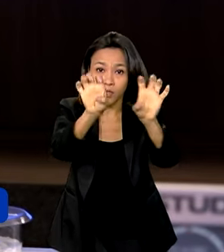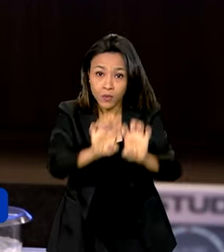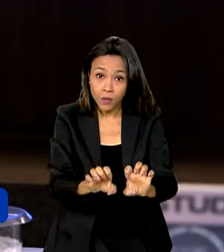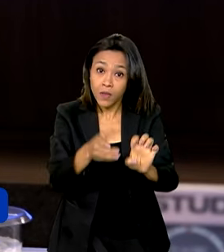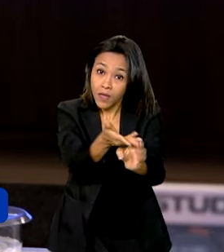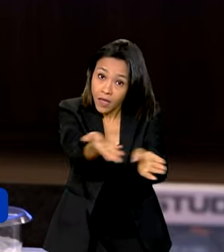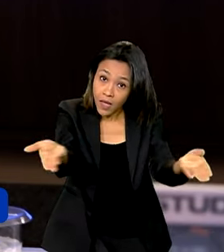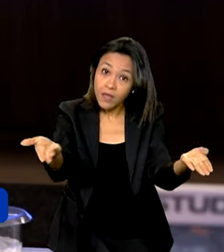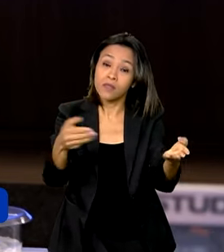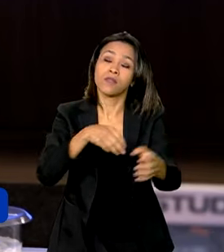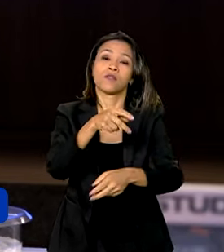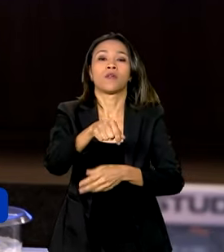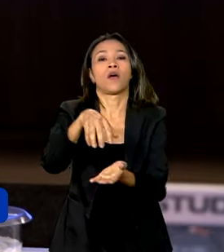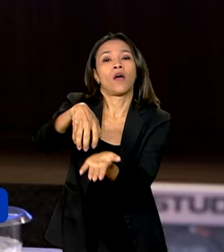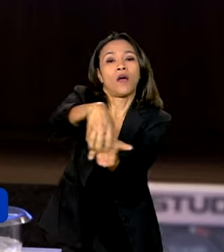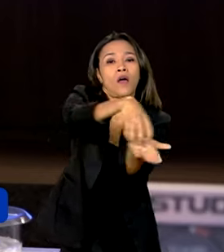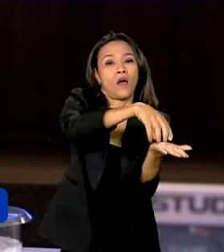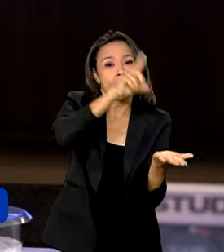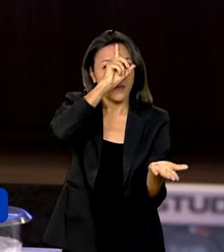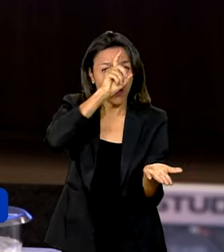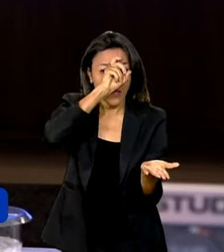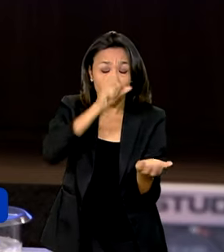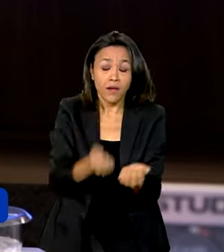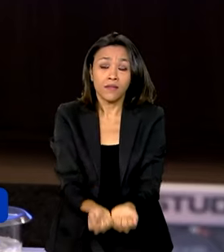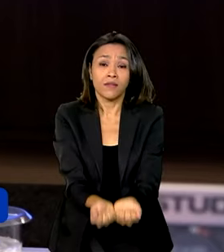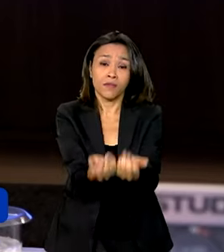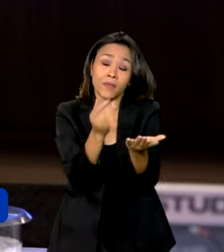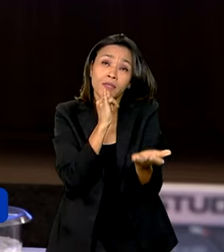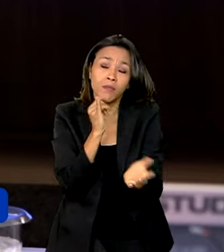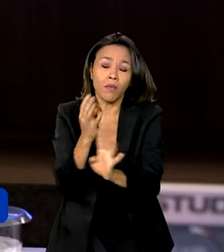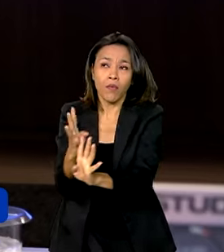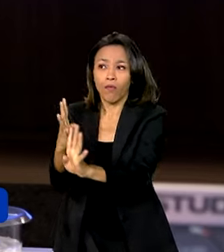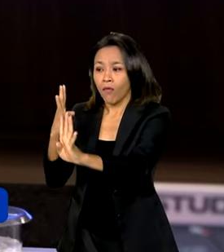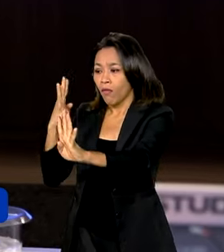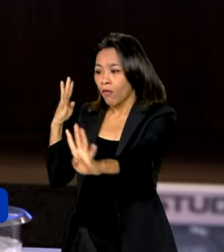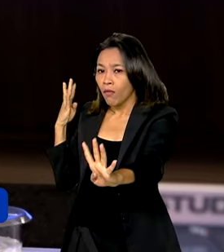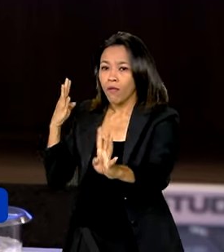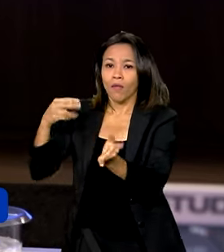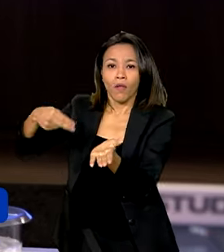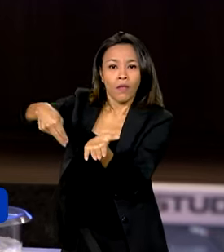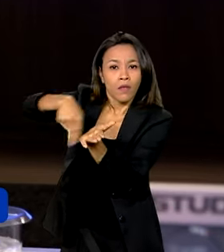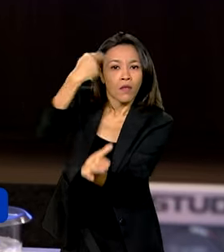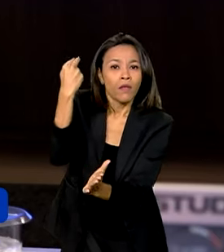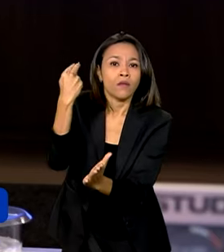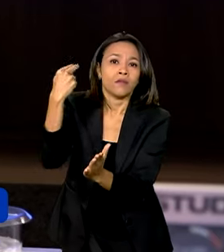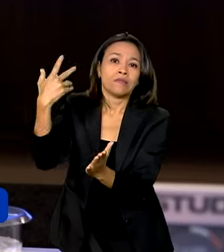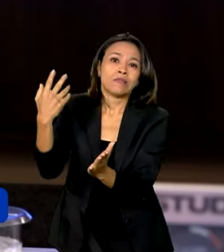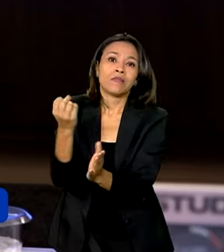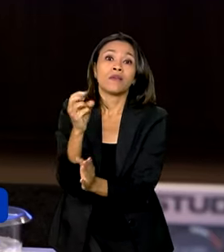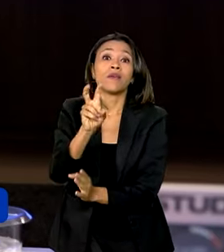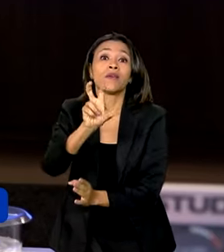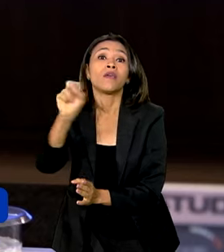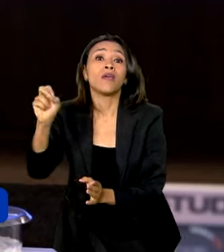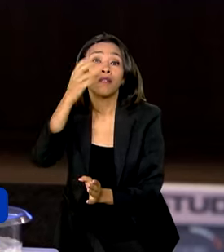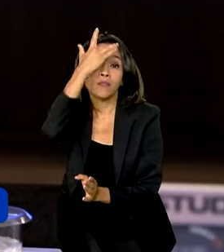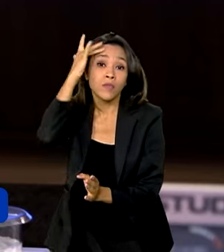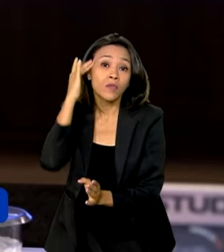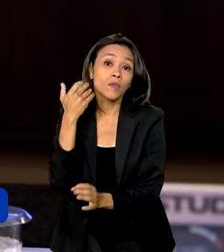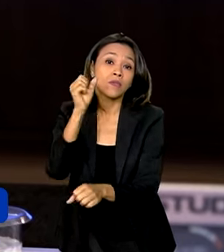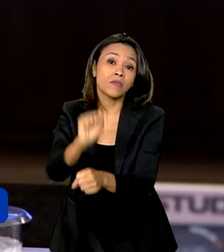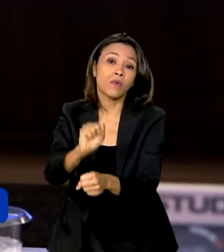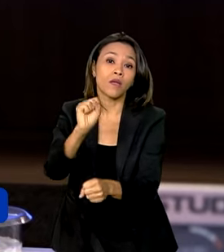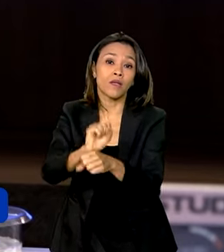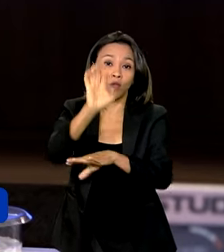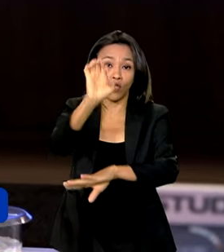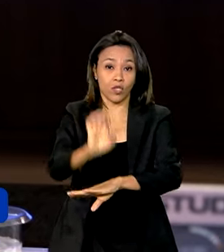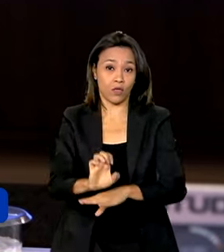eh nós temos uma fila para cirurgia por exemplo de 500 pessoas aguardando eh no município do Rio de